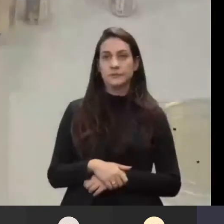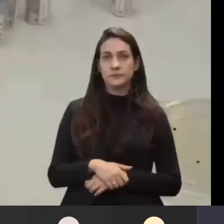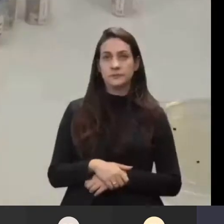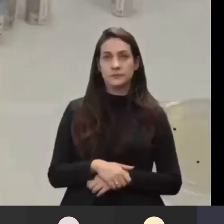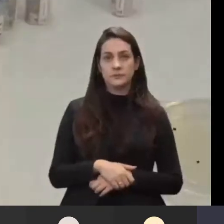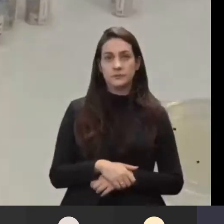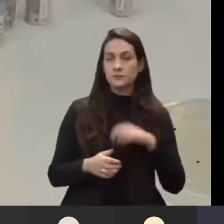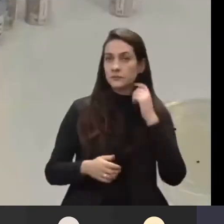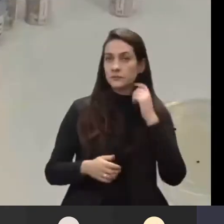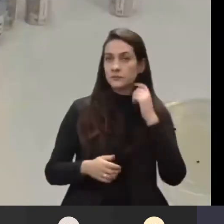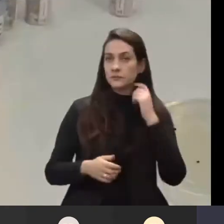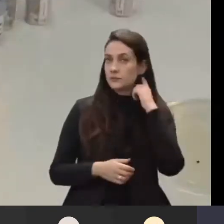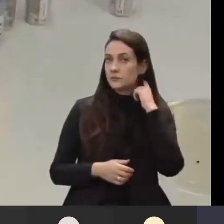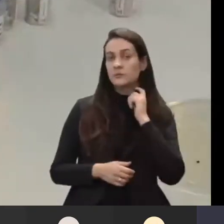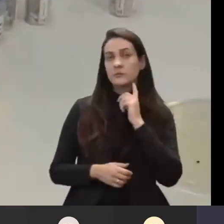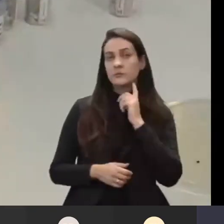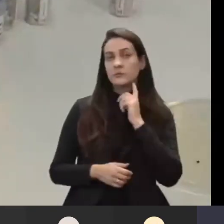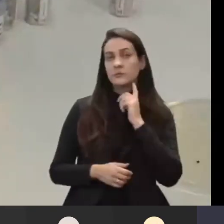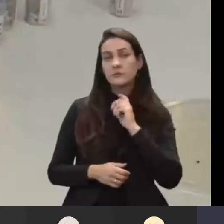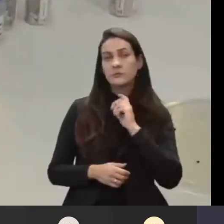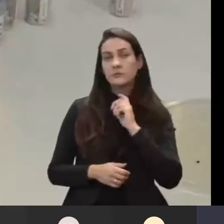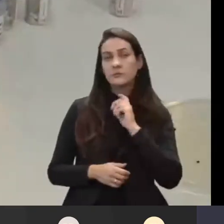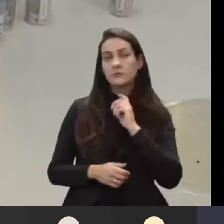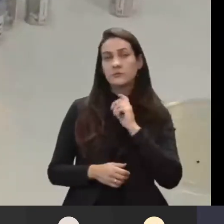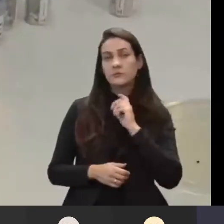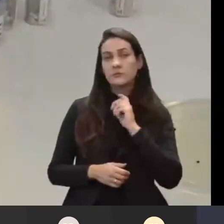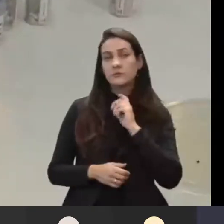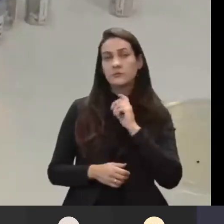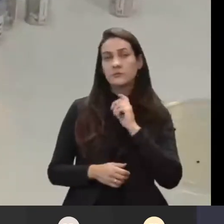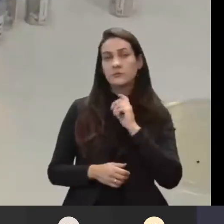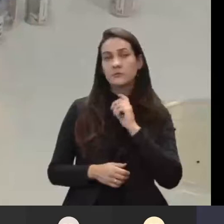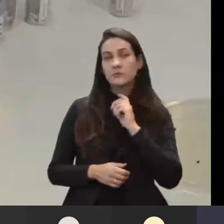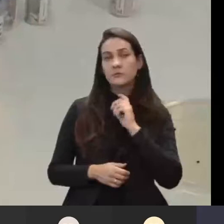E aí você vai colocar sobre a demarcação que você fez.